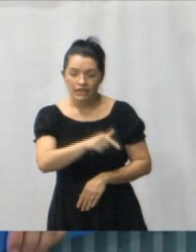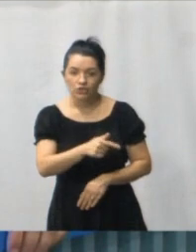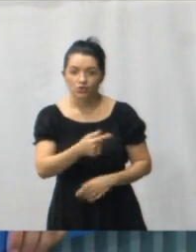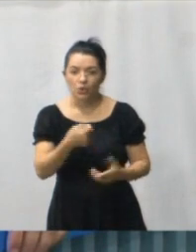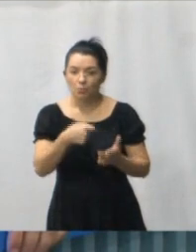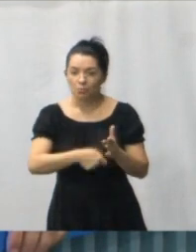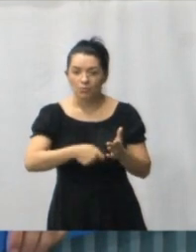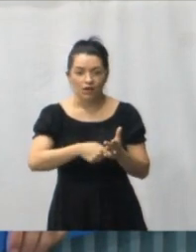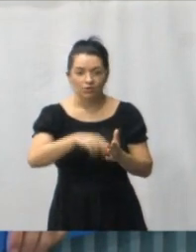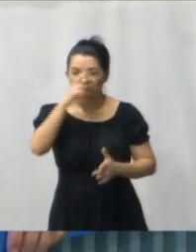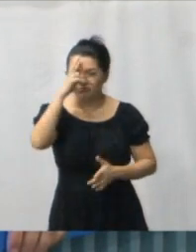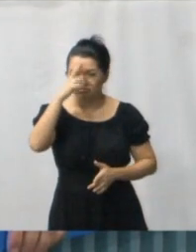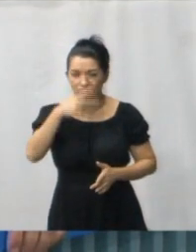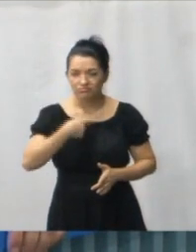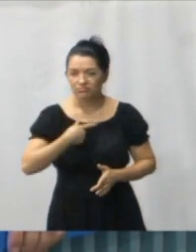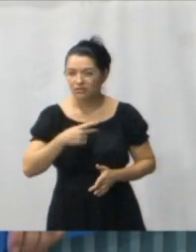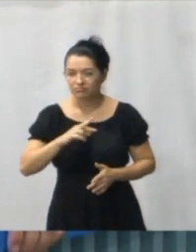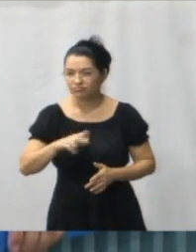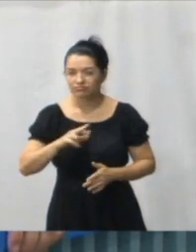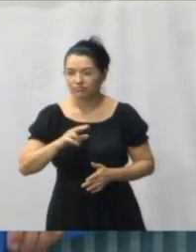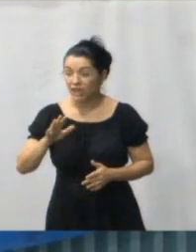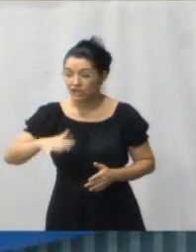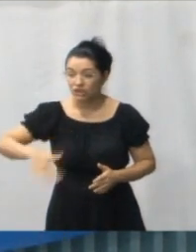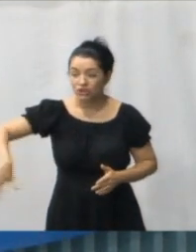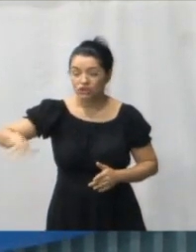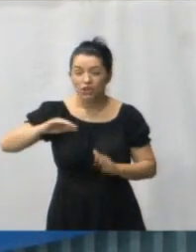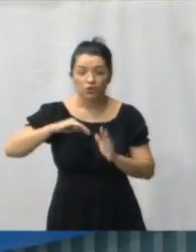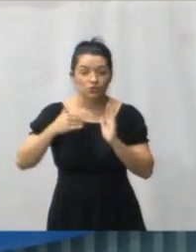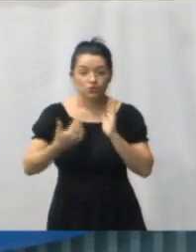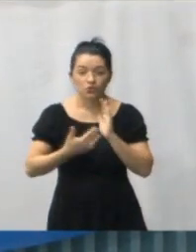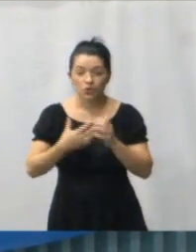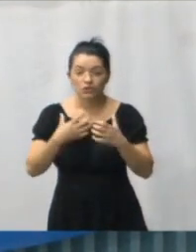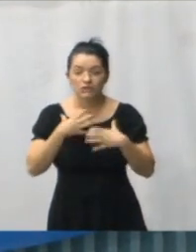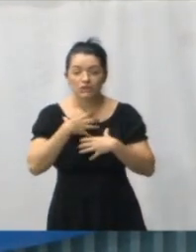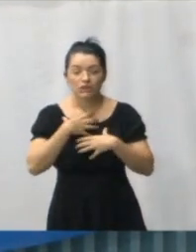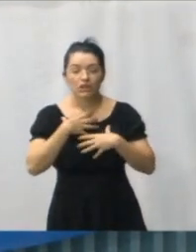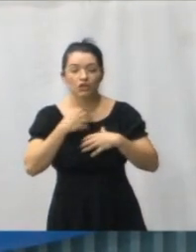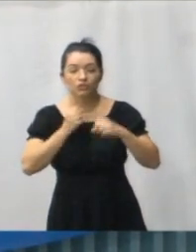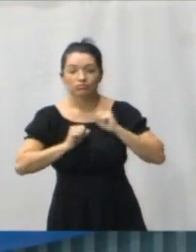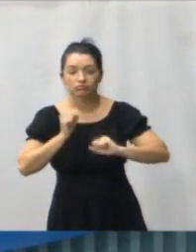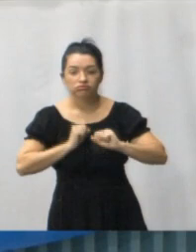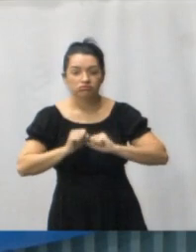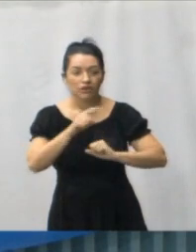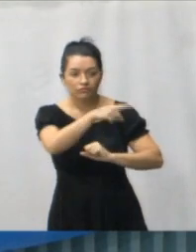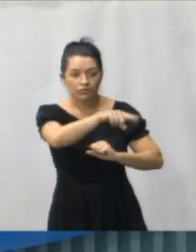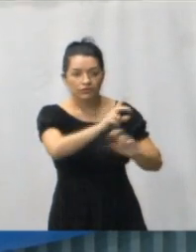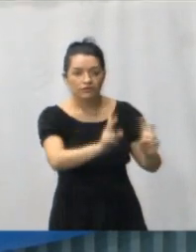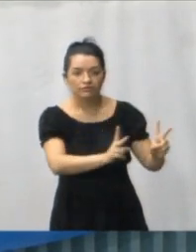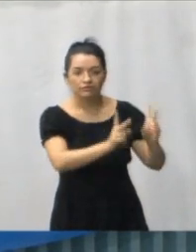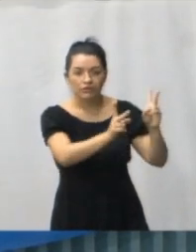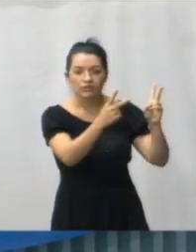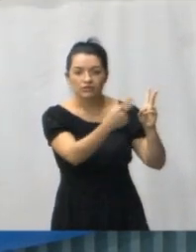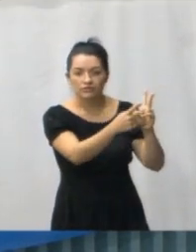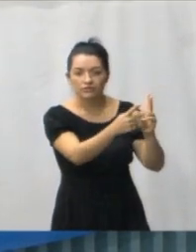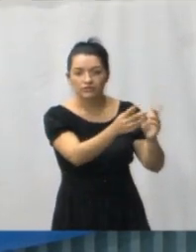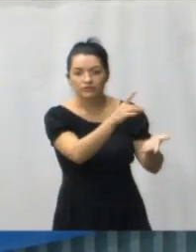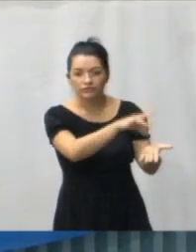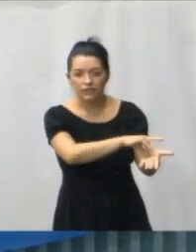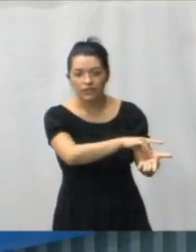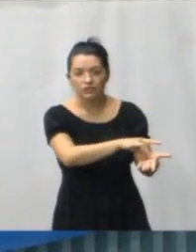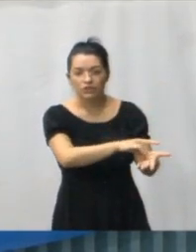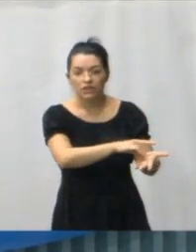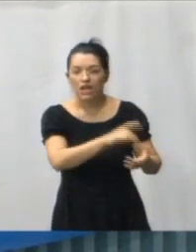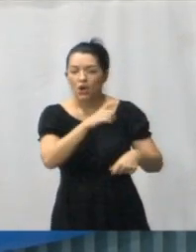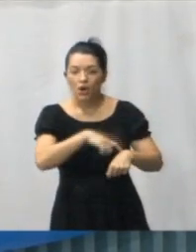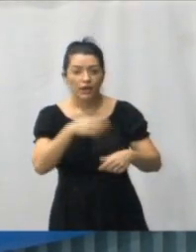casa de leis. Todos têm esse anseio de ver vocês de fato sendo valorizados. Já passou a hora. 17 anos de